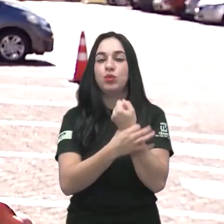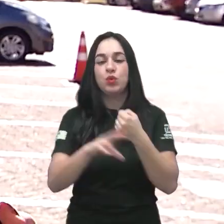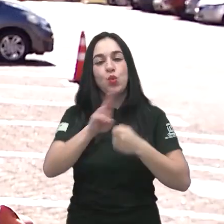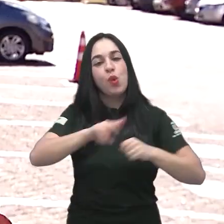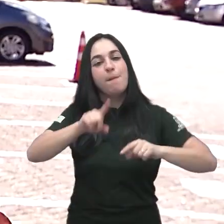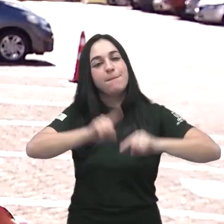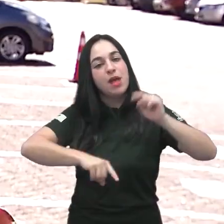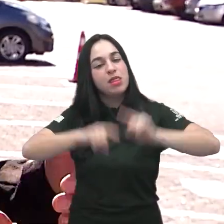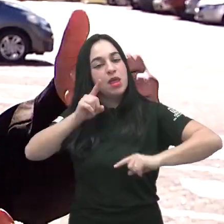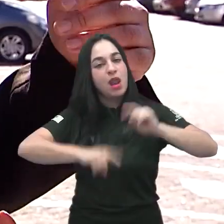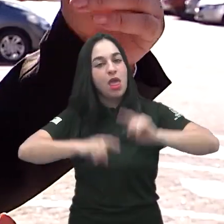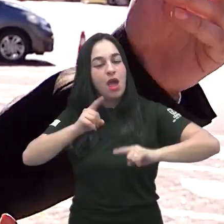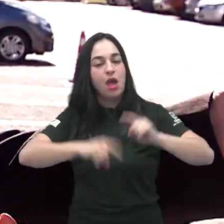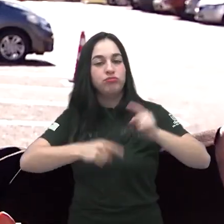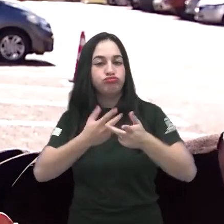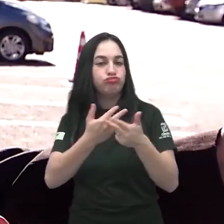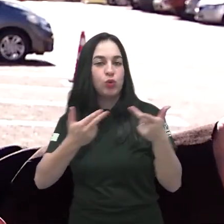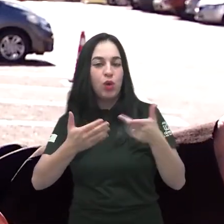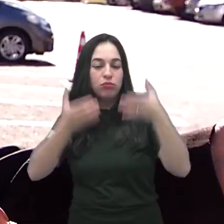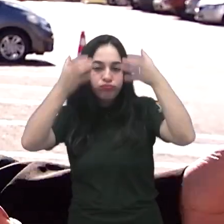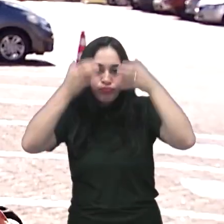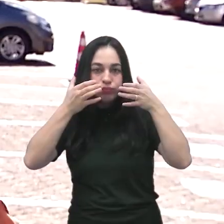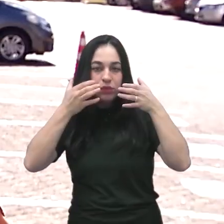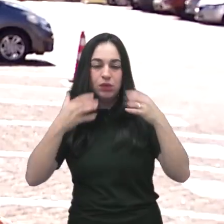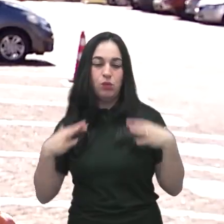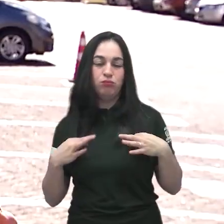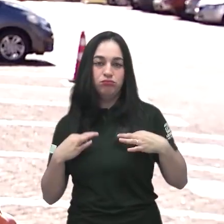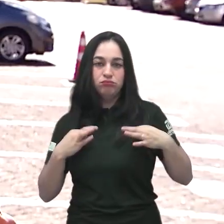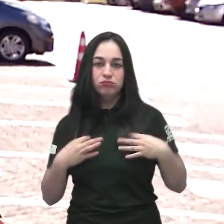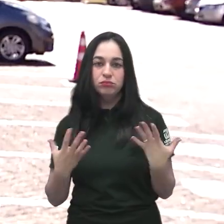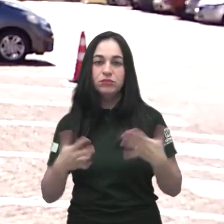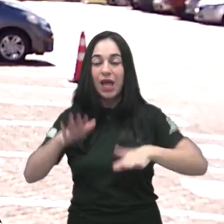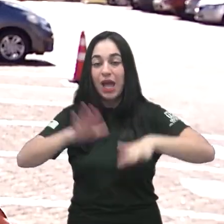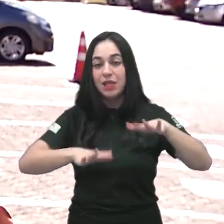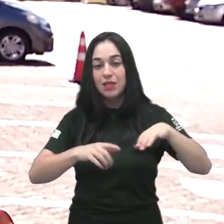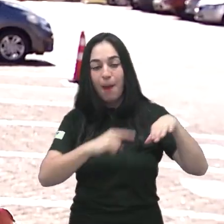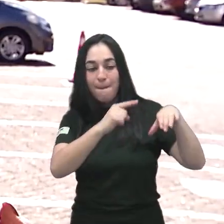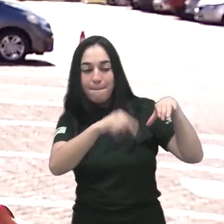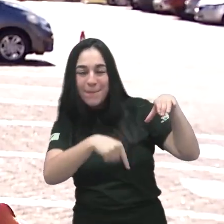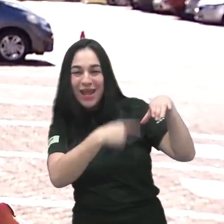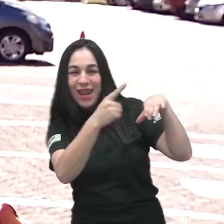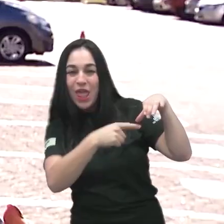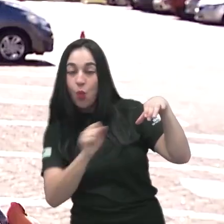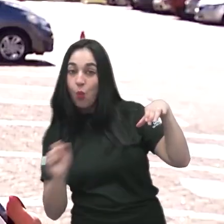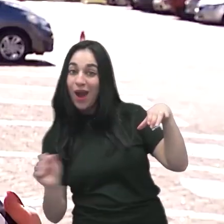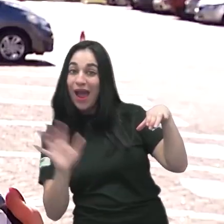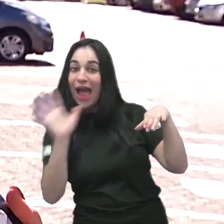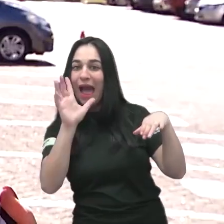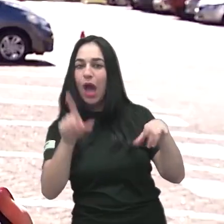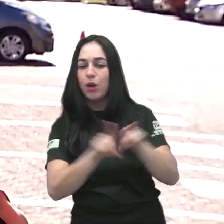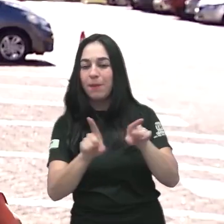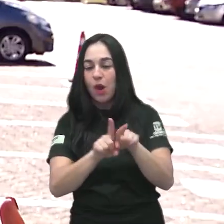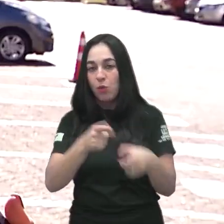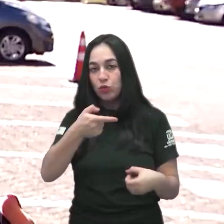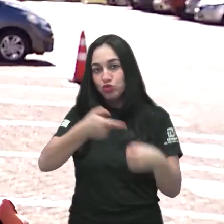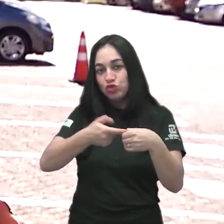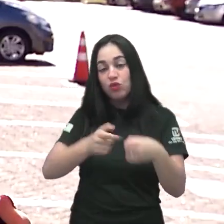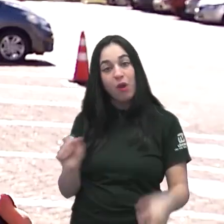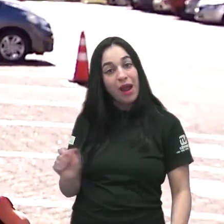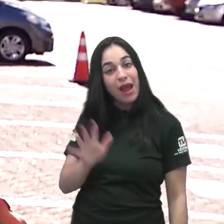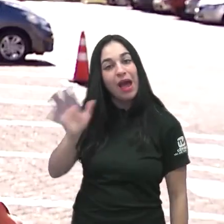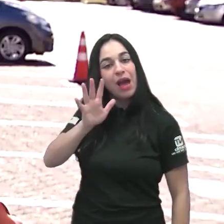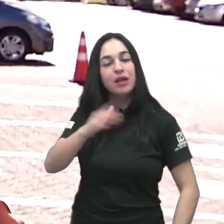através de equipamentos, através de acessórios. Os condutores, troca de pneus, que hoje o pneu está muito caro,